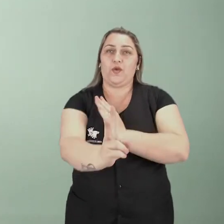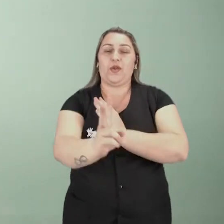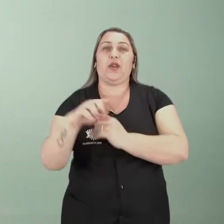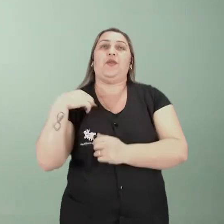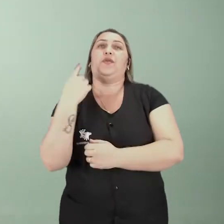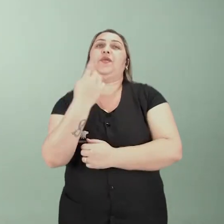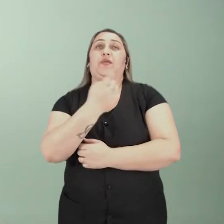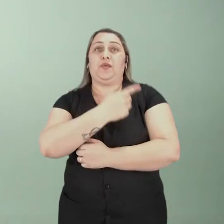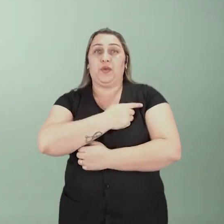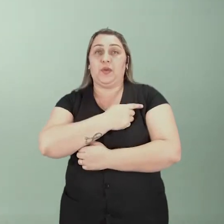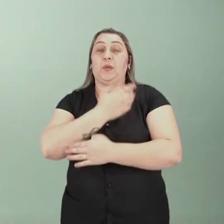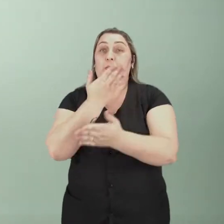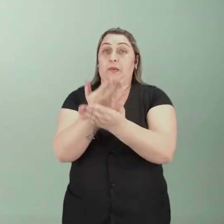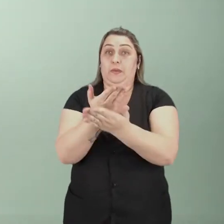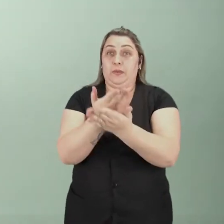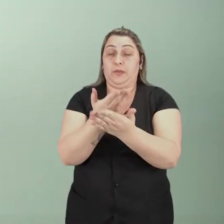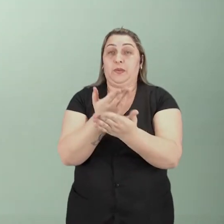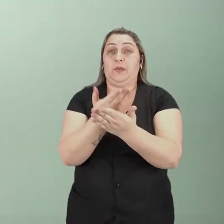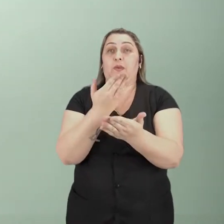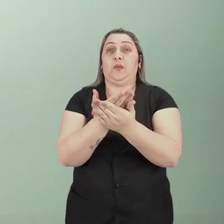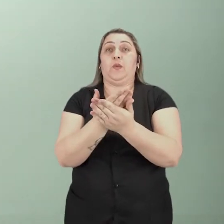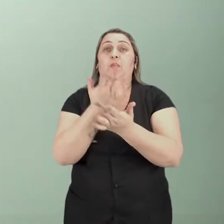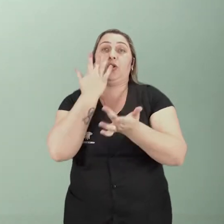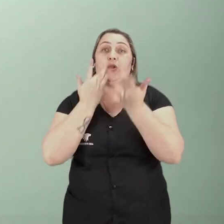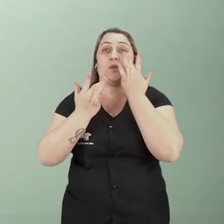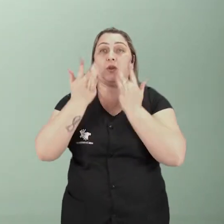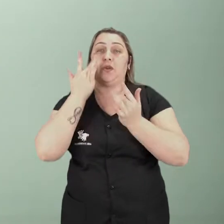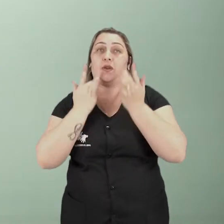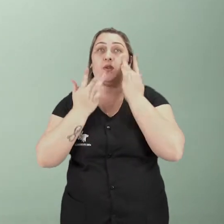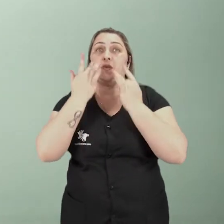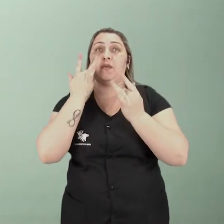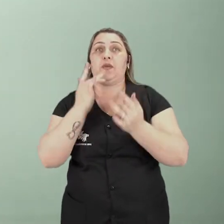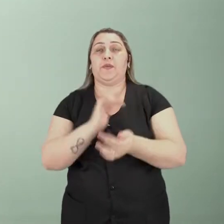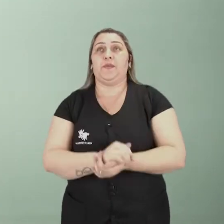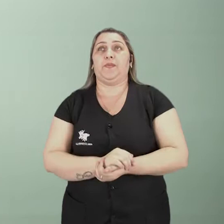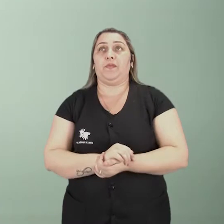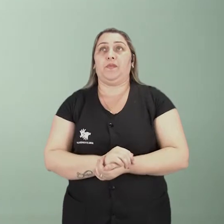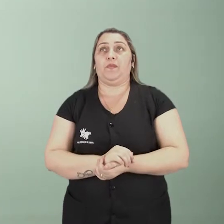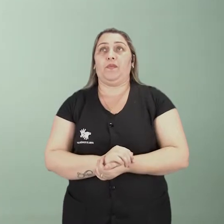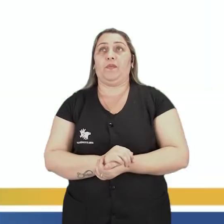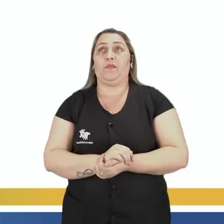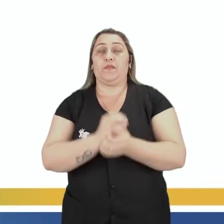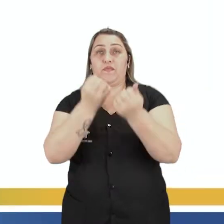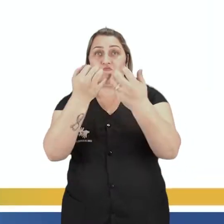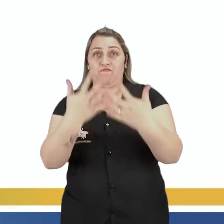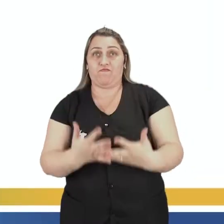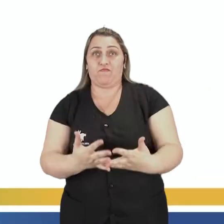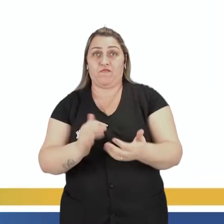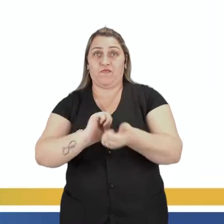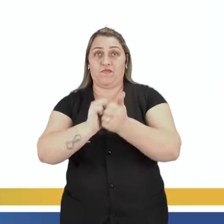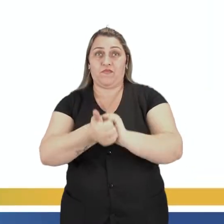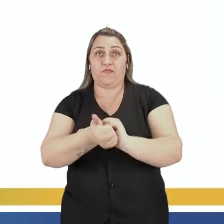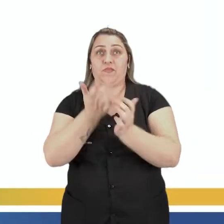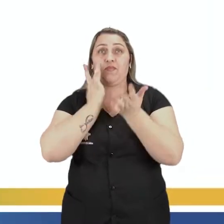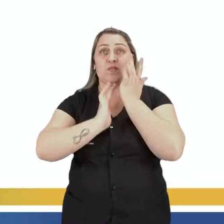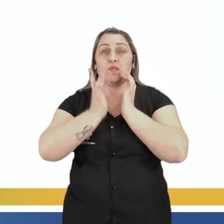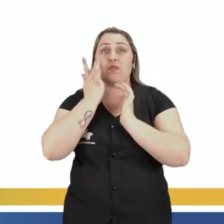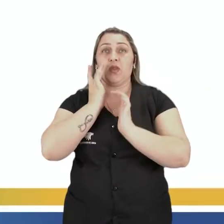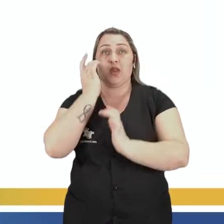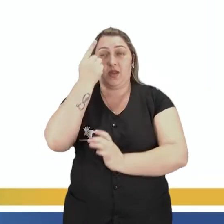nossa série de estudos sobre o teatro. Vamos falar sobre os jogos teatrais